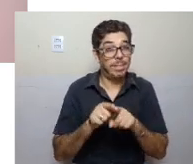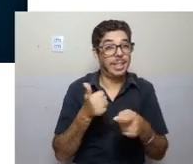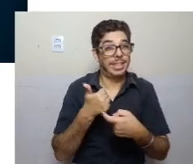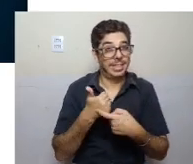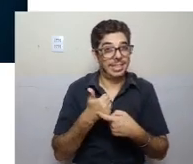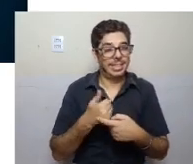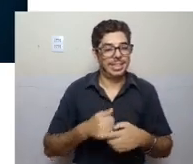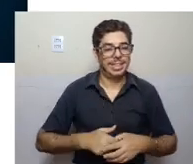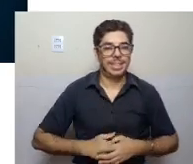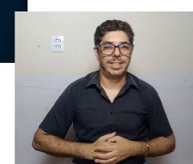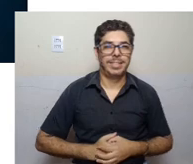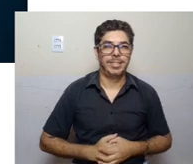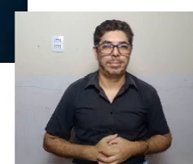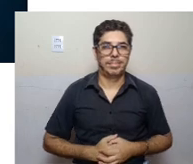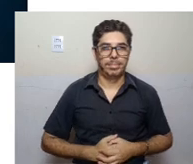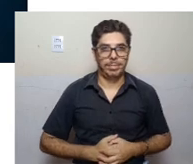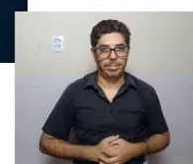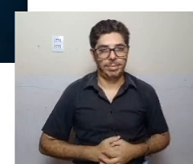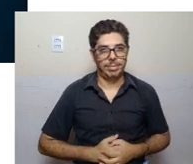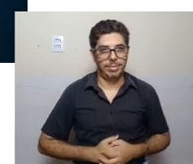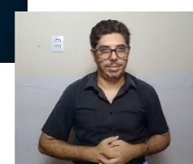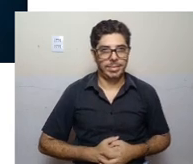sininho.